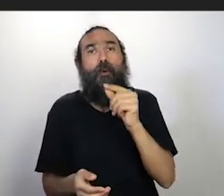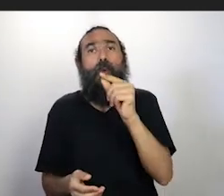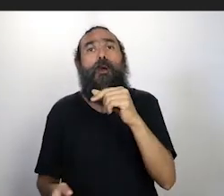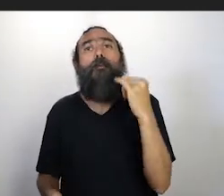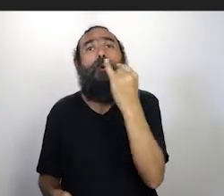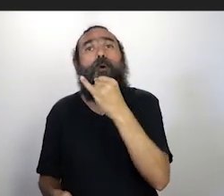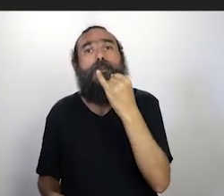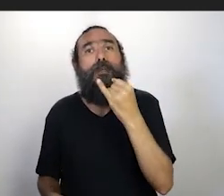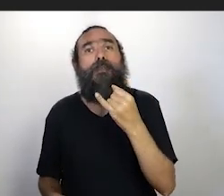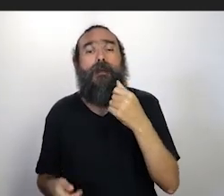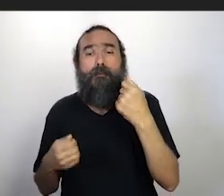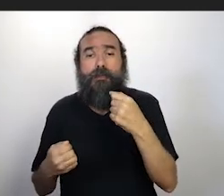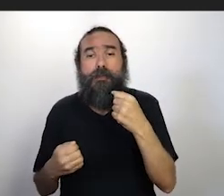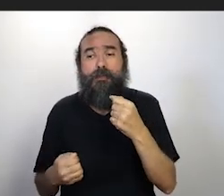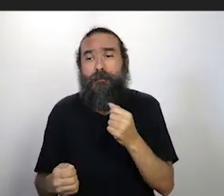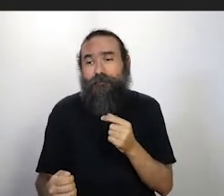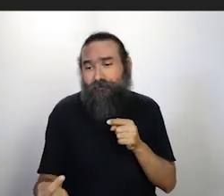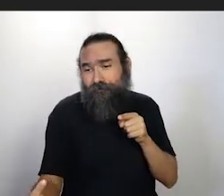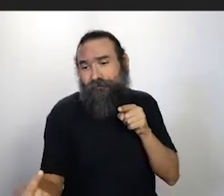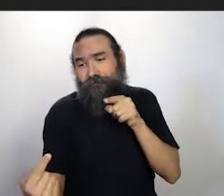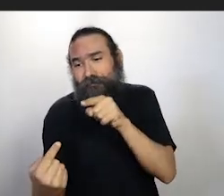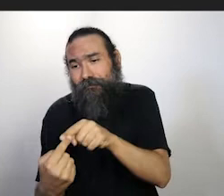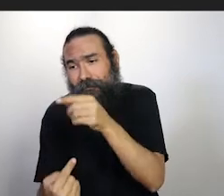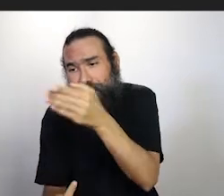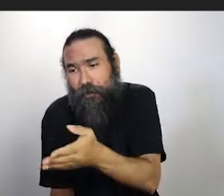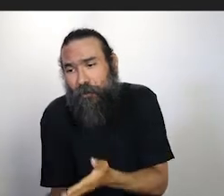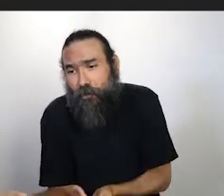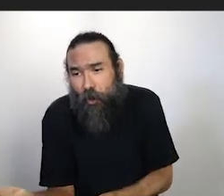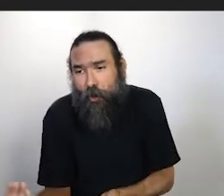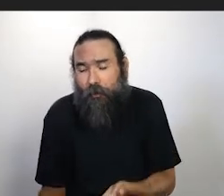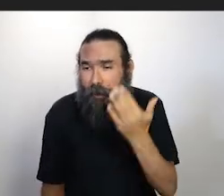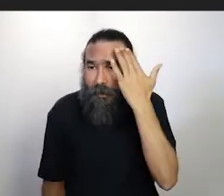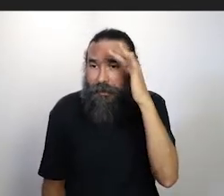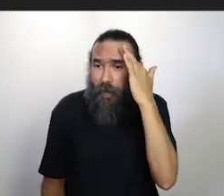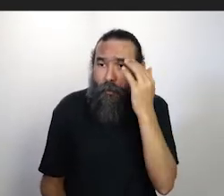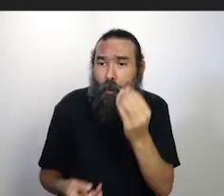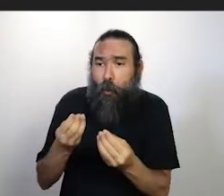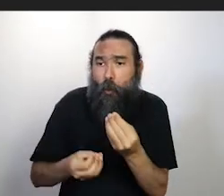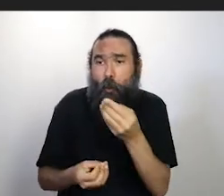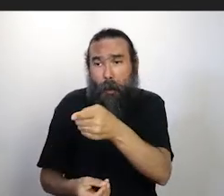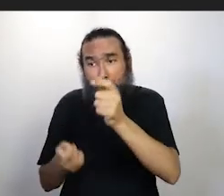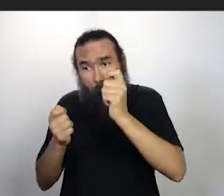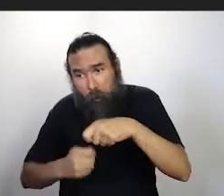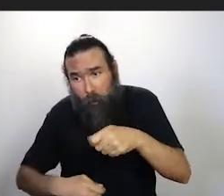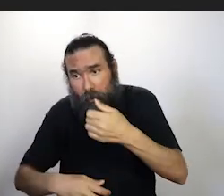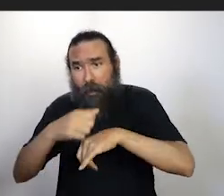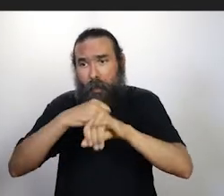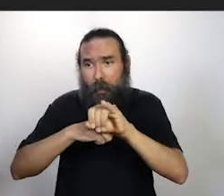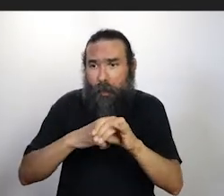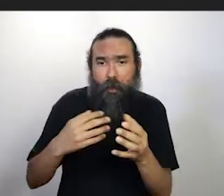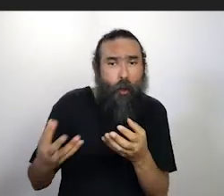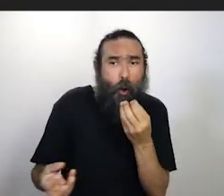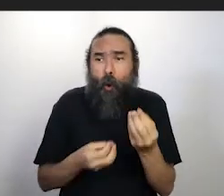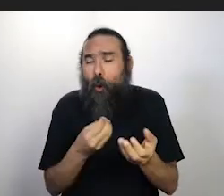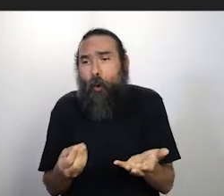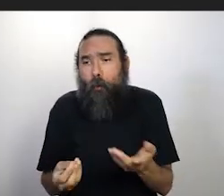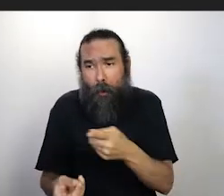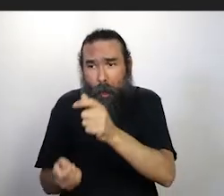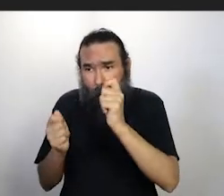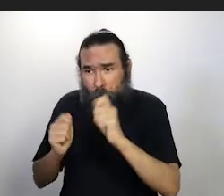né? Quem é esse jovem? Como ele está acessando? Ele tem condições de acessar essa informação? Essa é uma pergunta que a gente sempre se